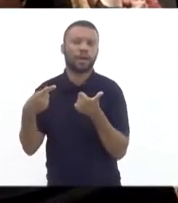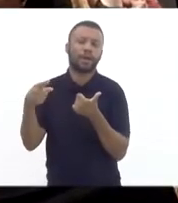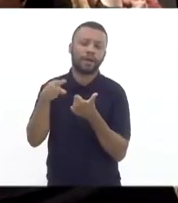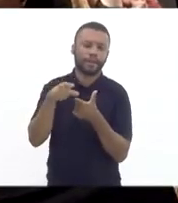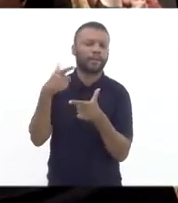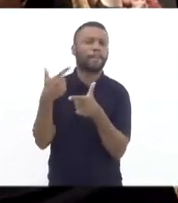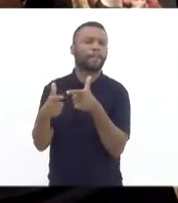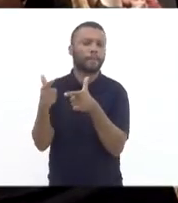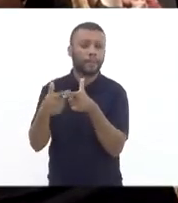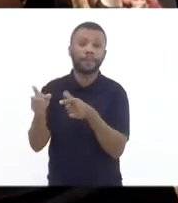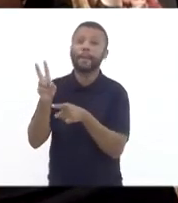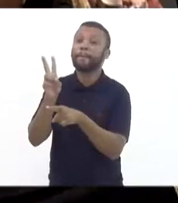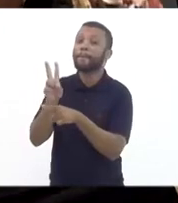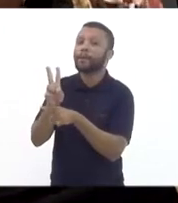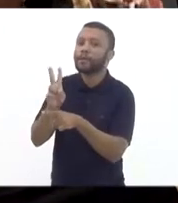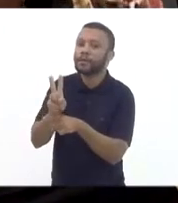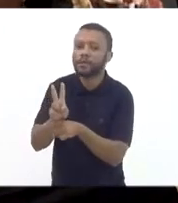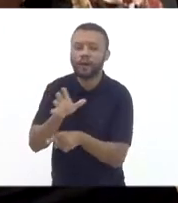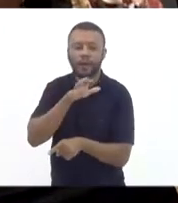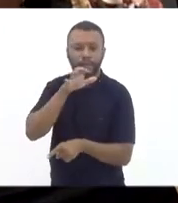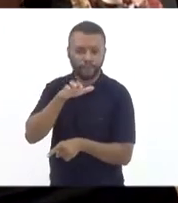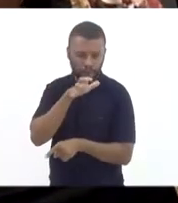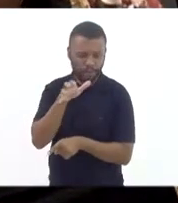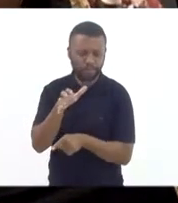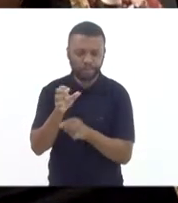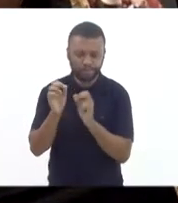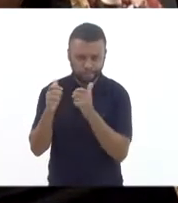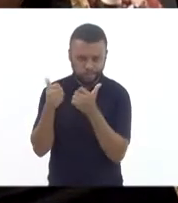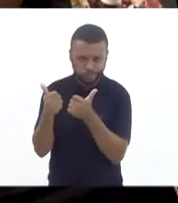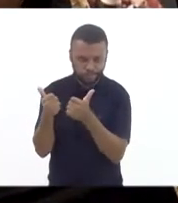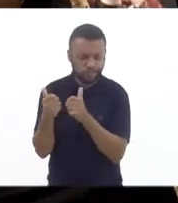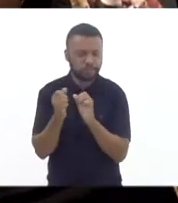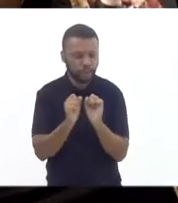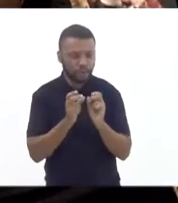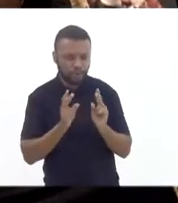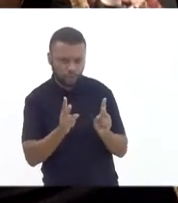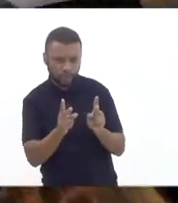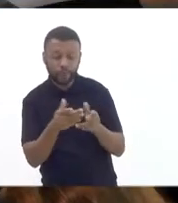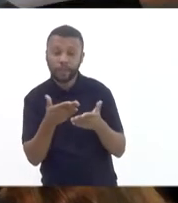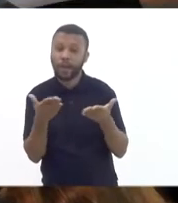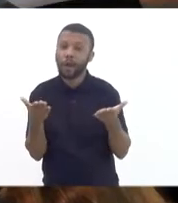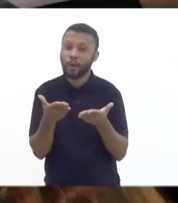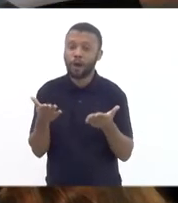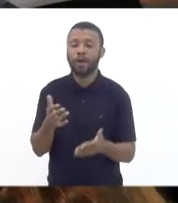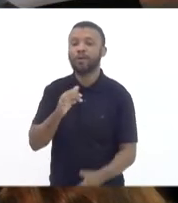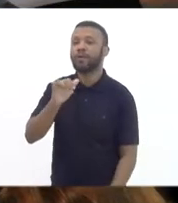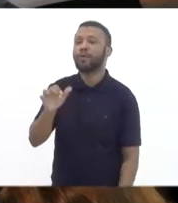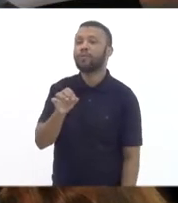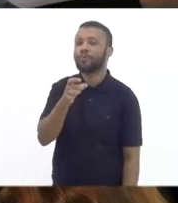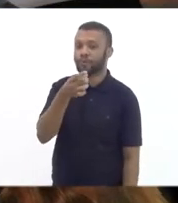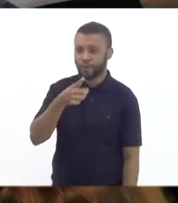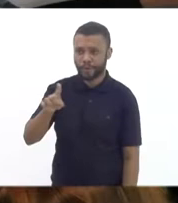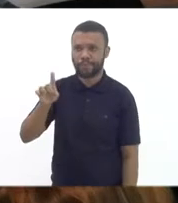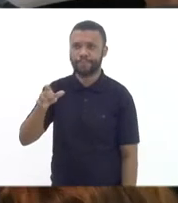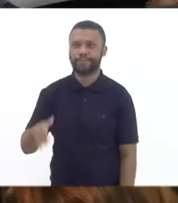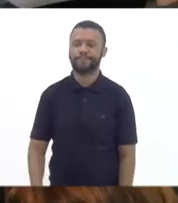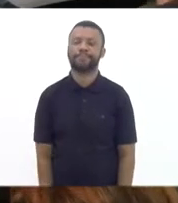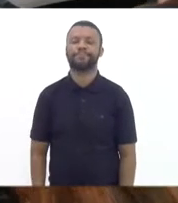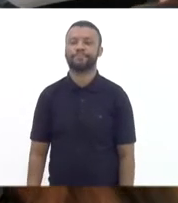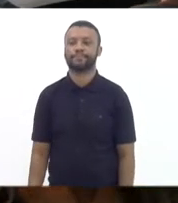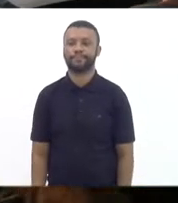essa questão da proteção animal. Vamos dar prosseguimento? Agora o senhor João, fala aí.